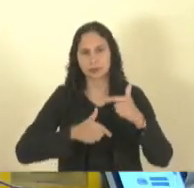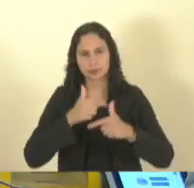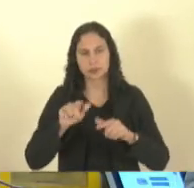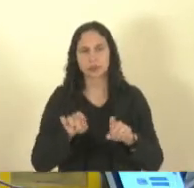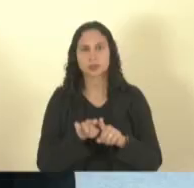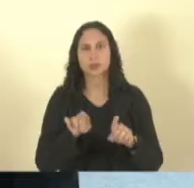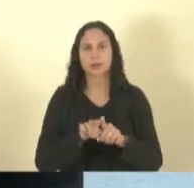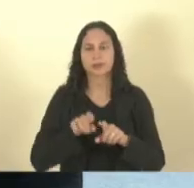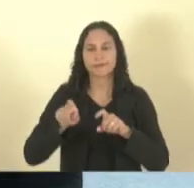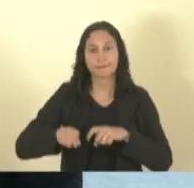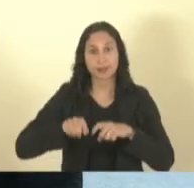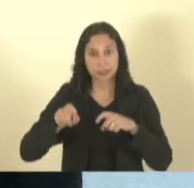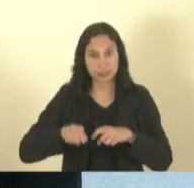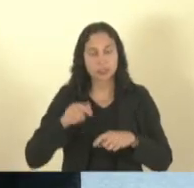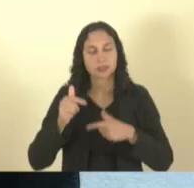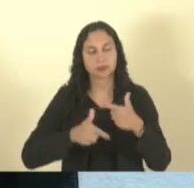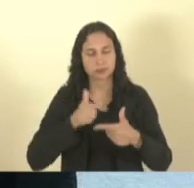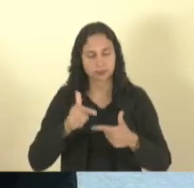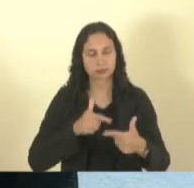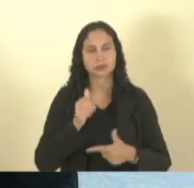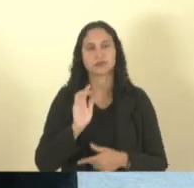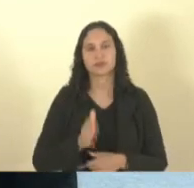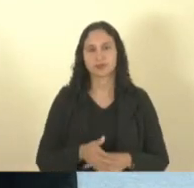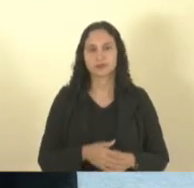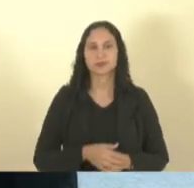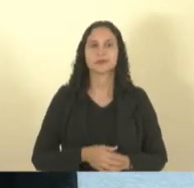e Fazenda.